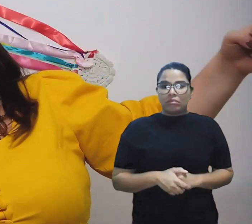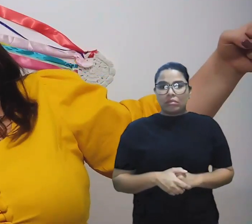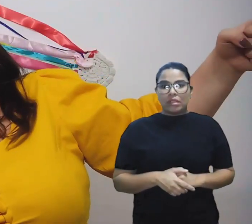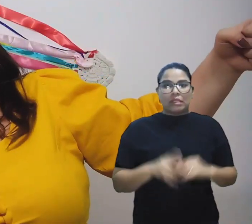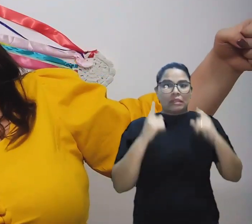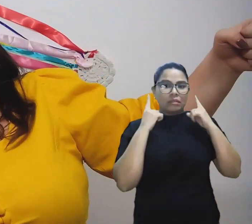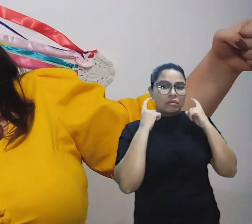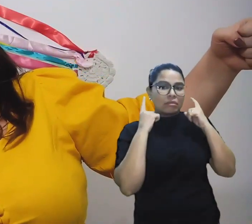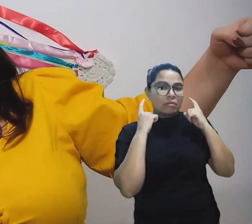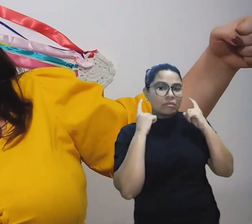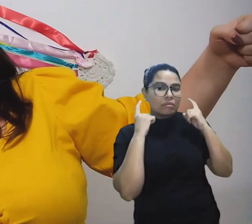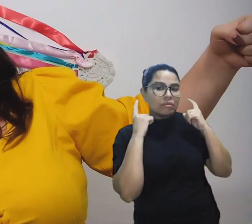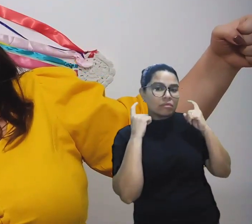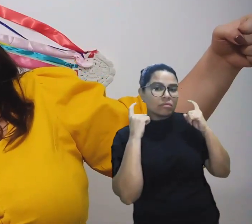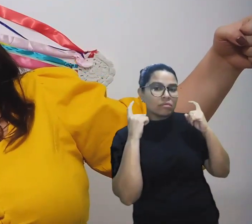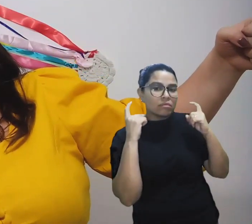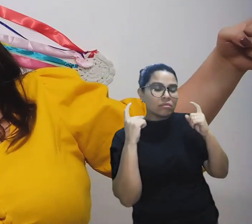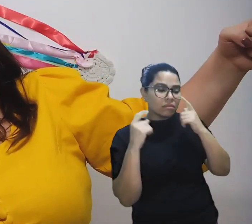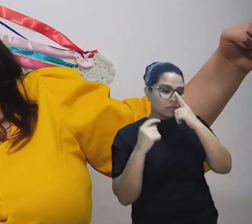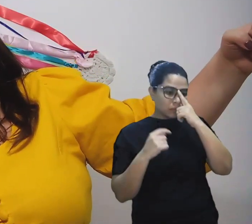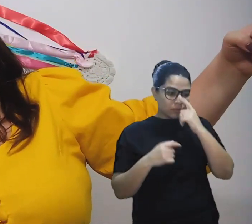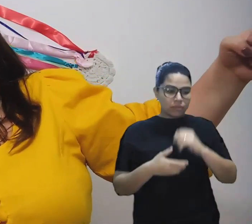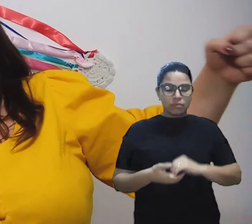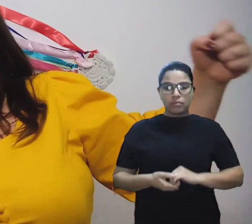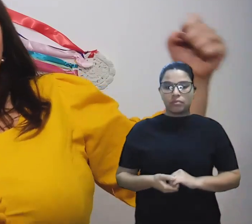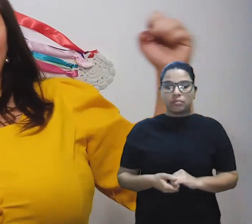Meu rugido foi um pouco fino, né?